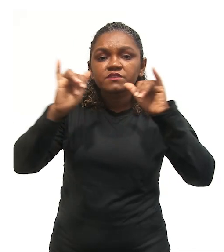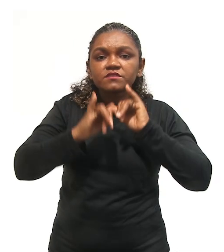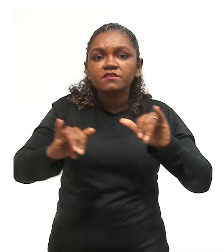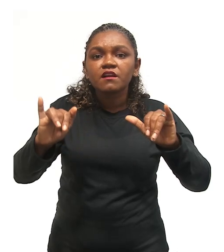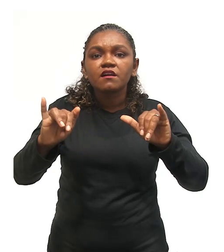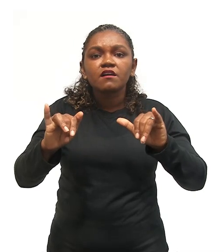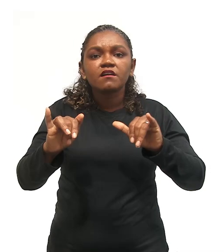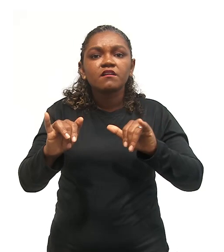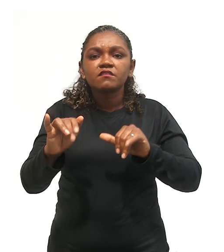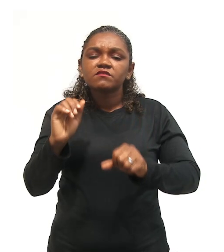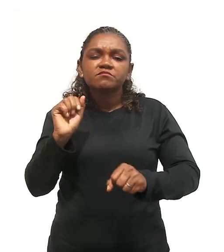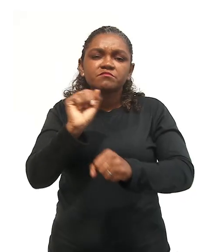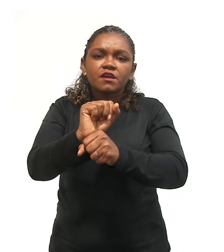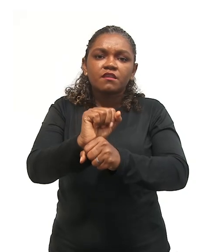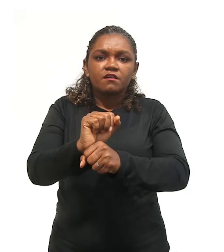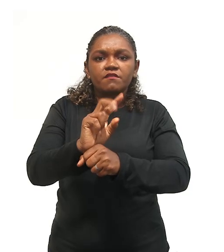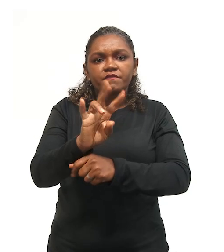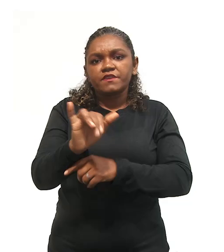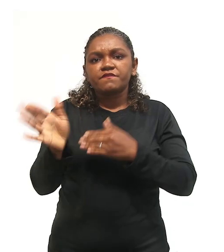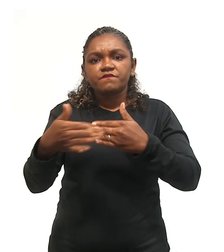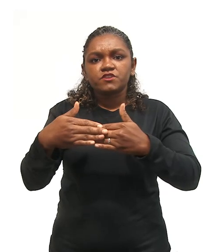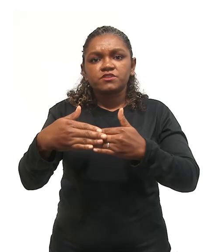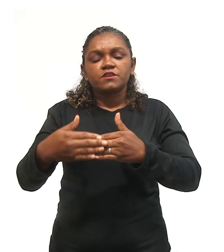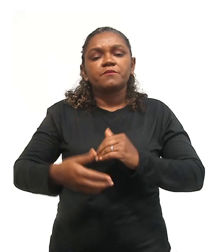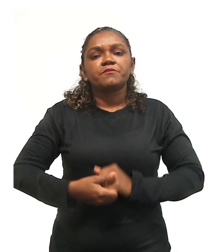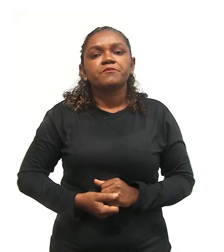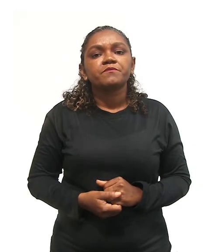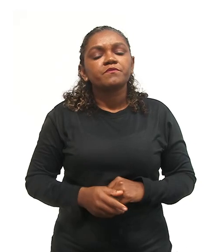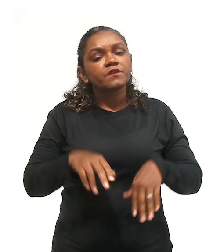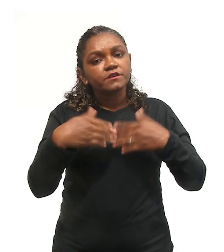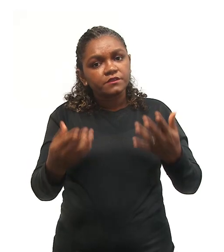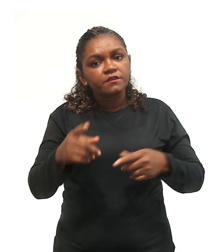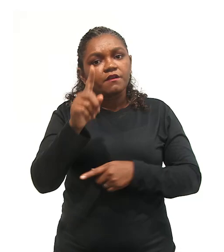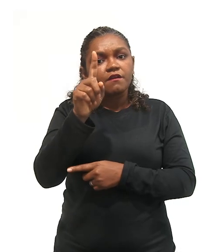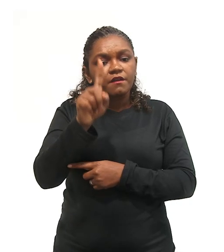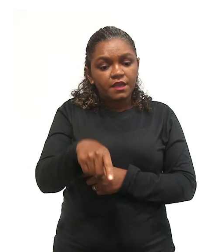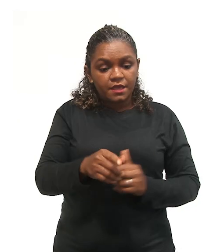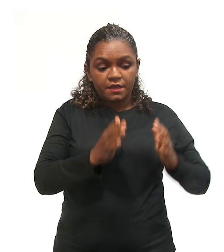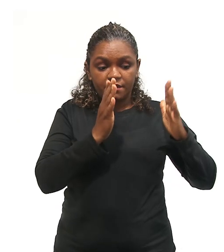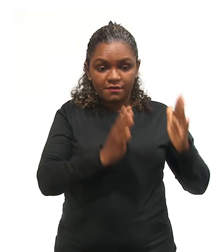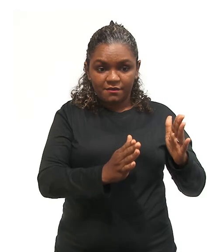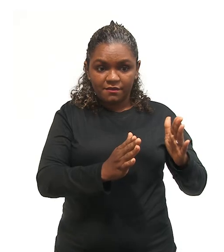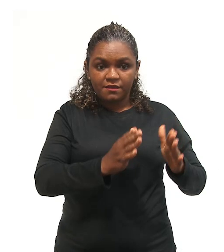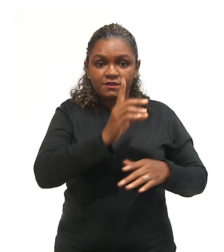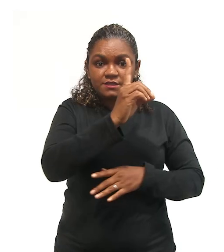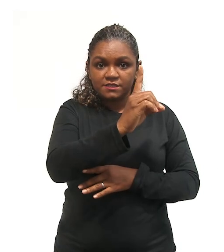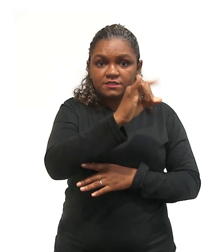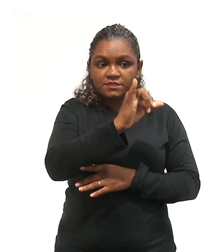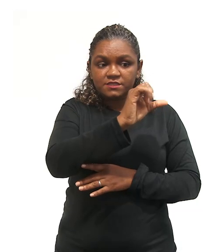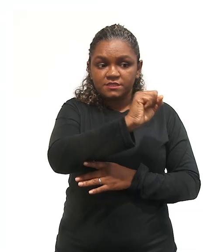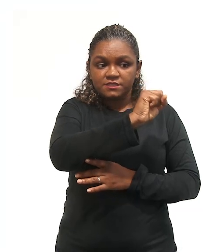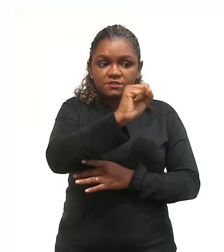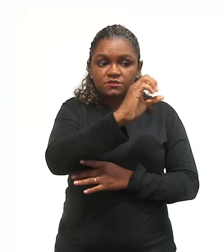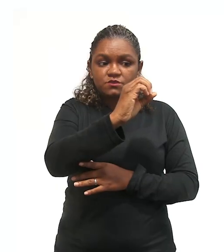não vai mais operar as suas atividades. Então, esse é o passo da